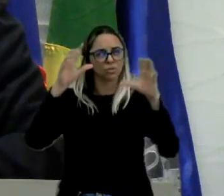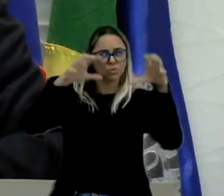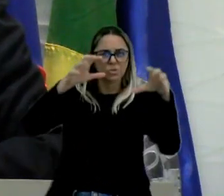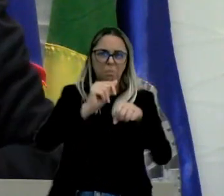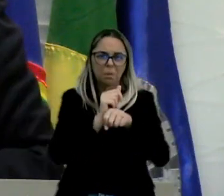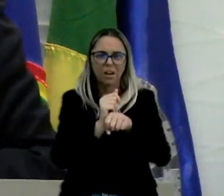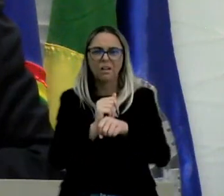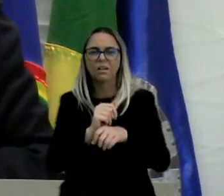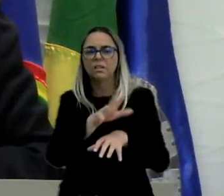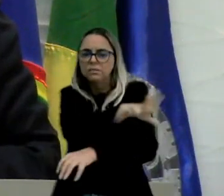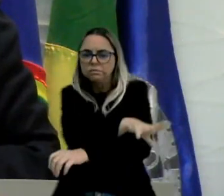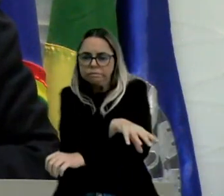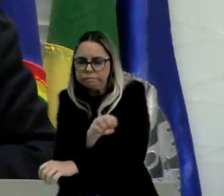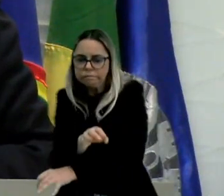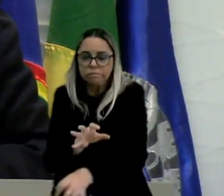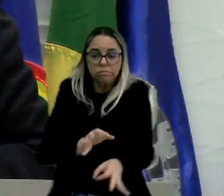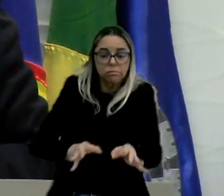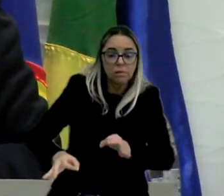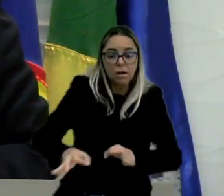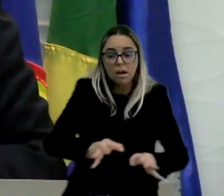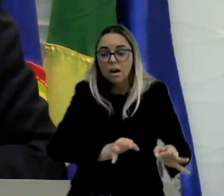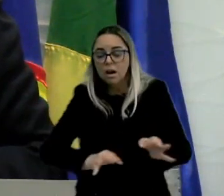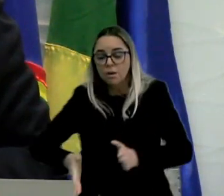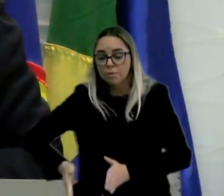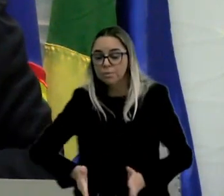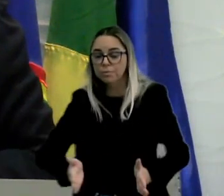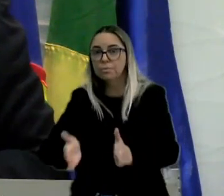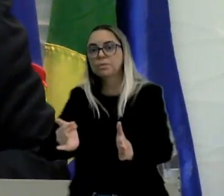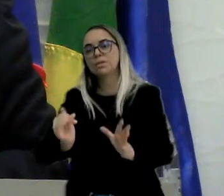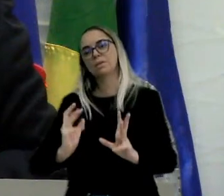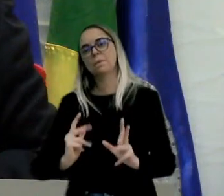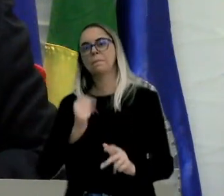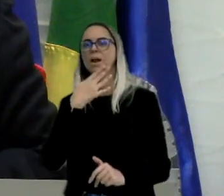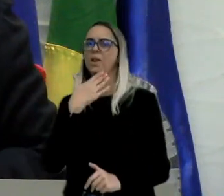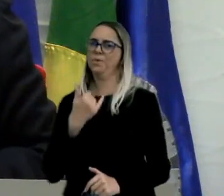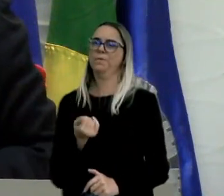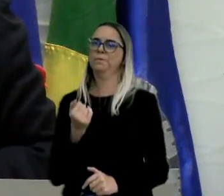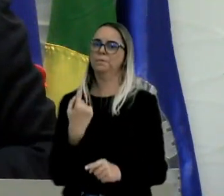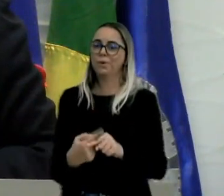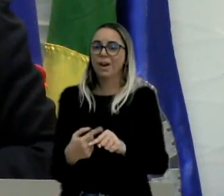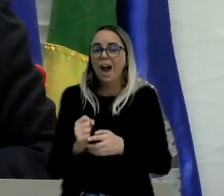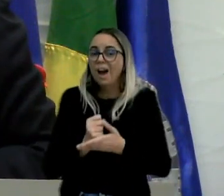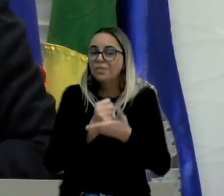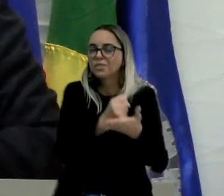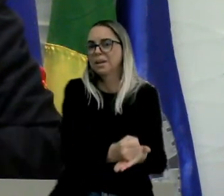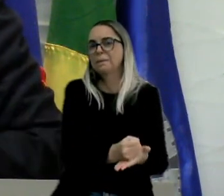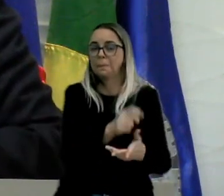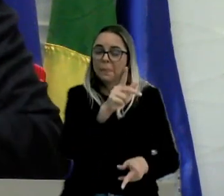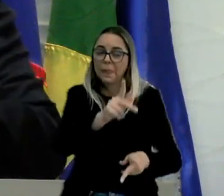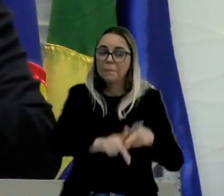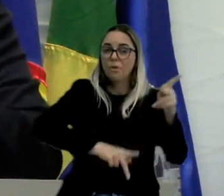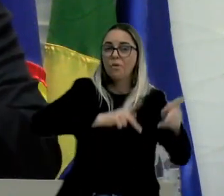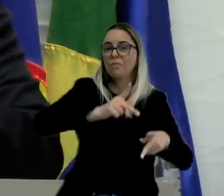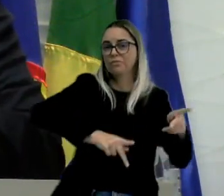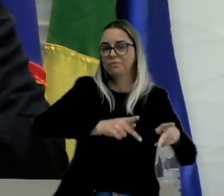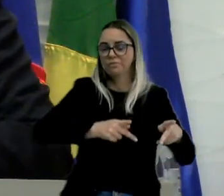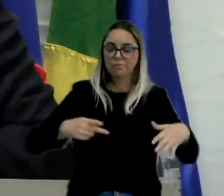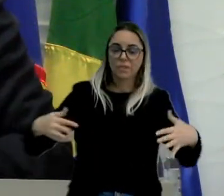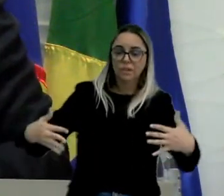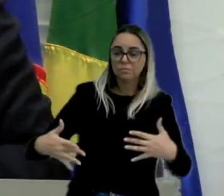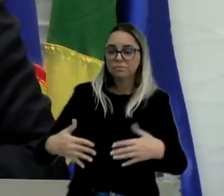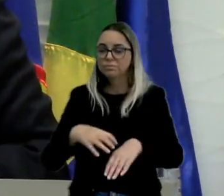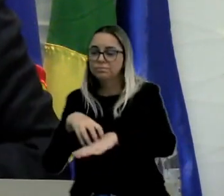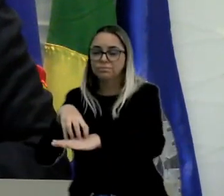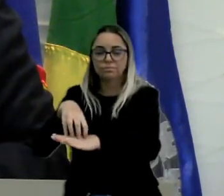nada demais para ajudar as pessoas que fega naquela